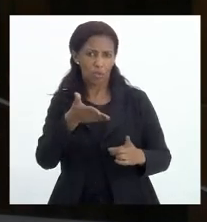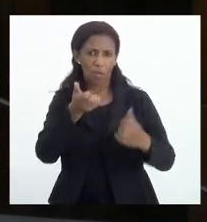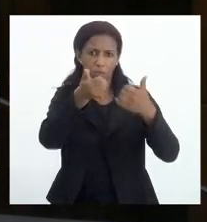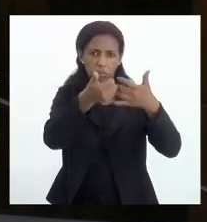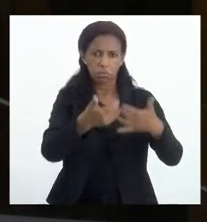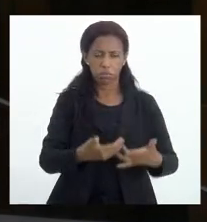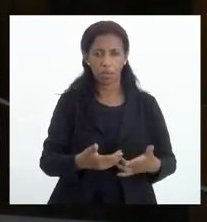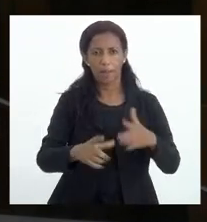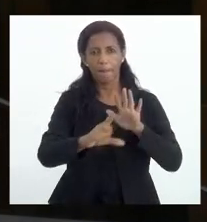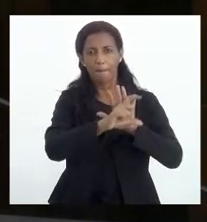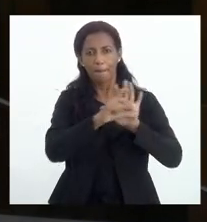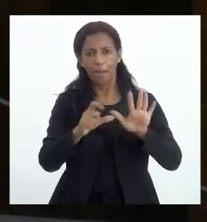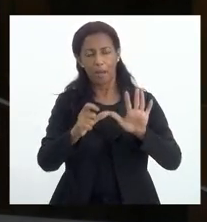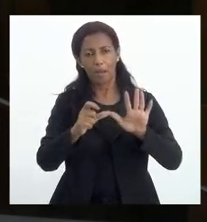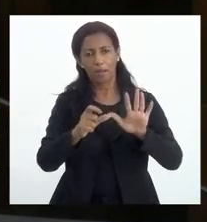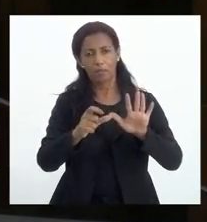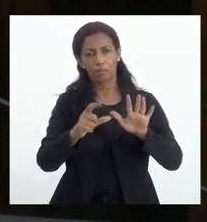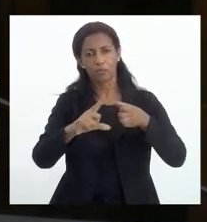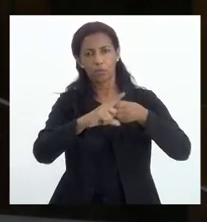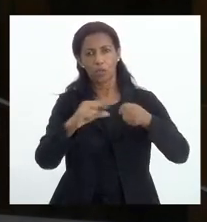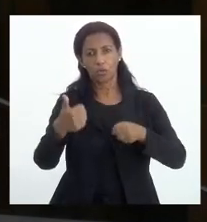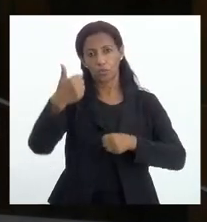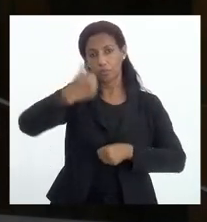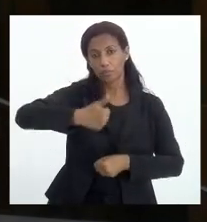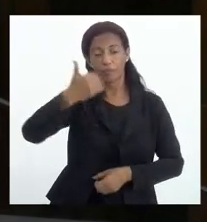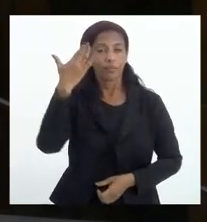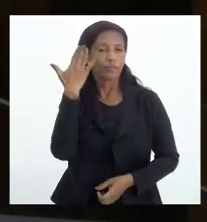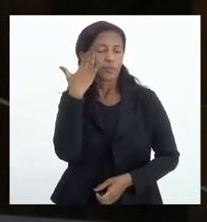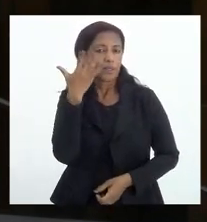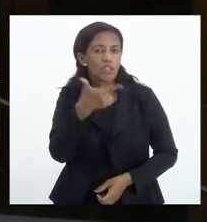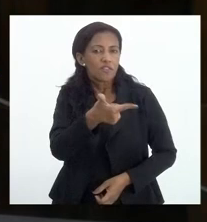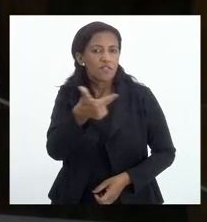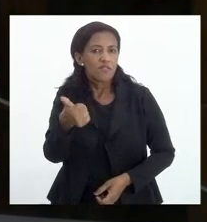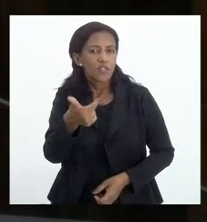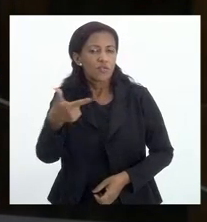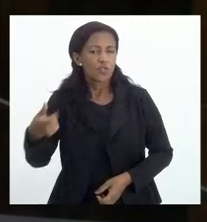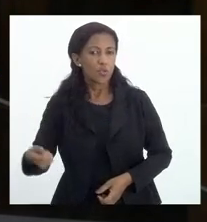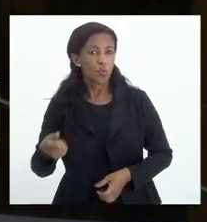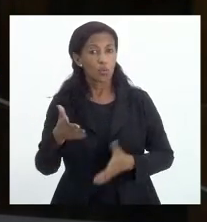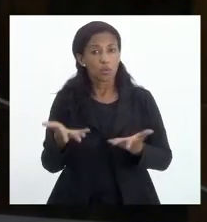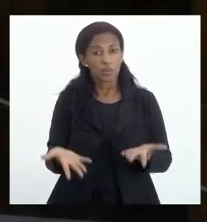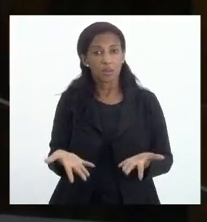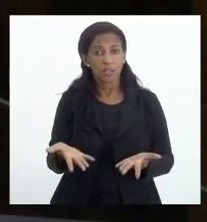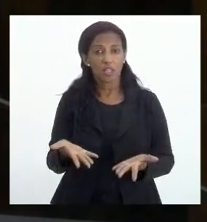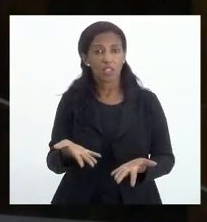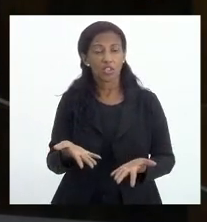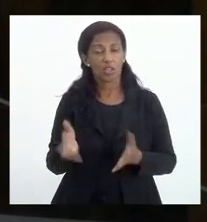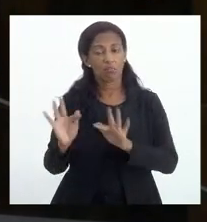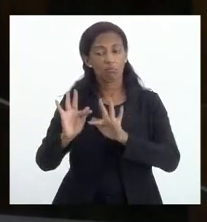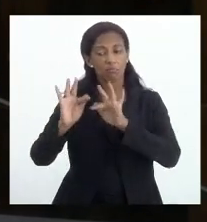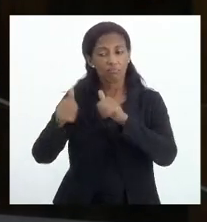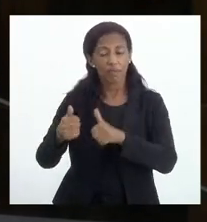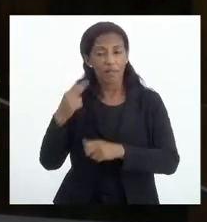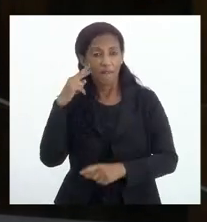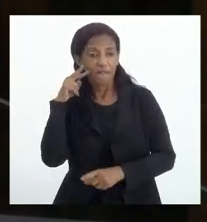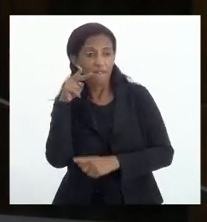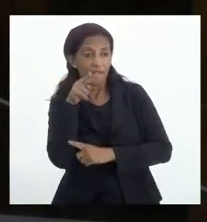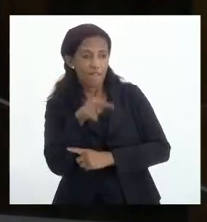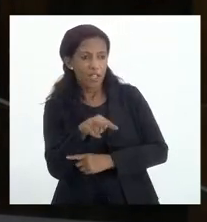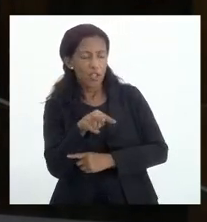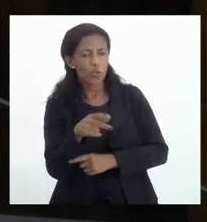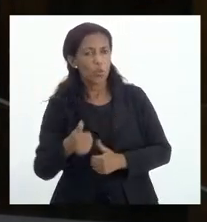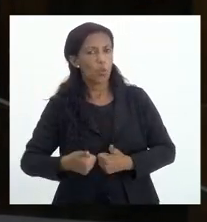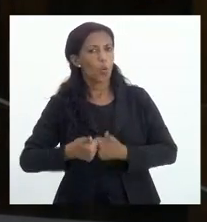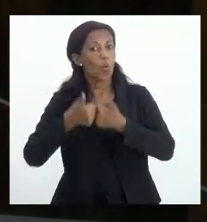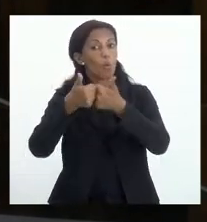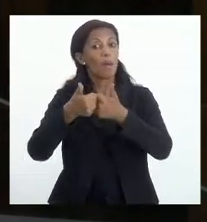no parágrafo do artigo 1º, entendermos que o 2021 seja, após o encerramento, visto como o